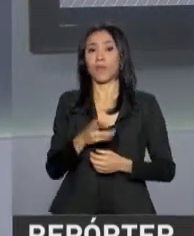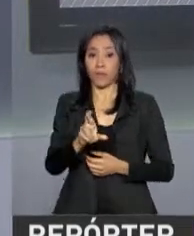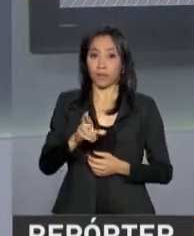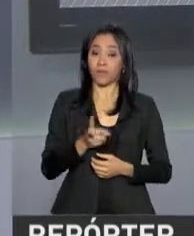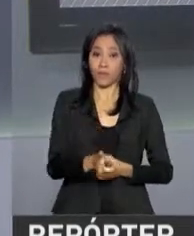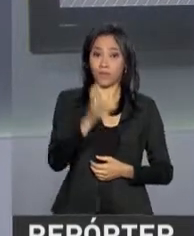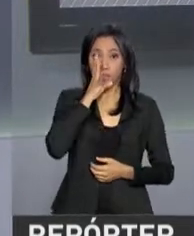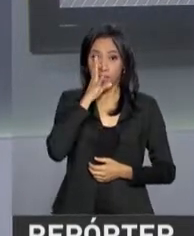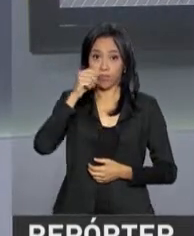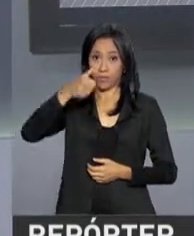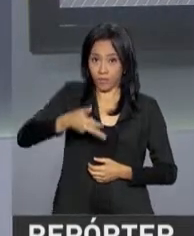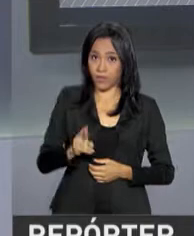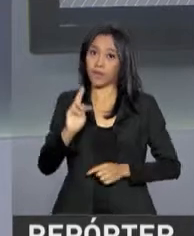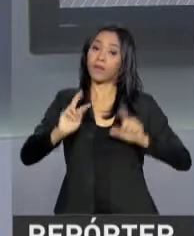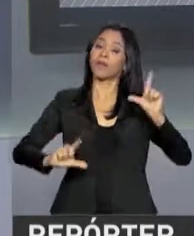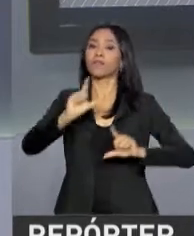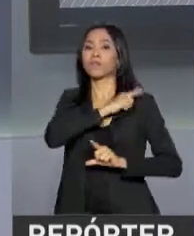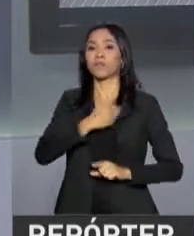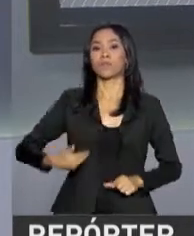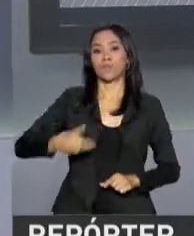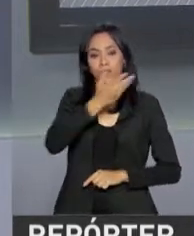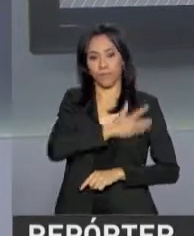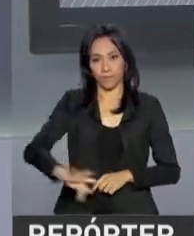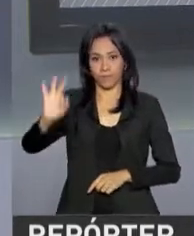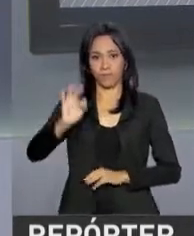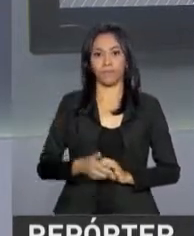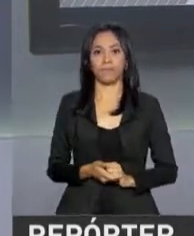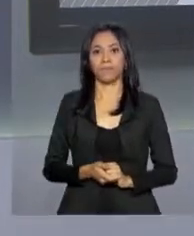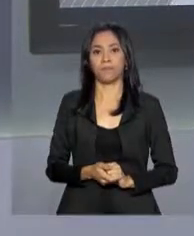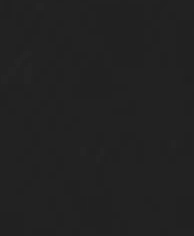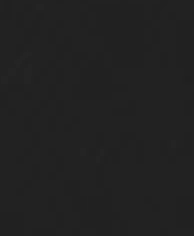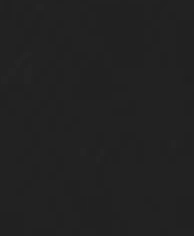internet continue com a gente na nbr a tv do governo federal